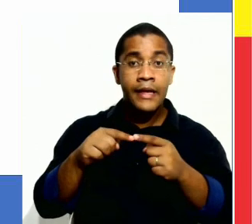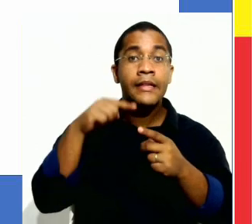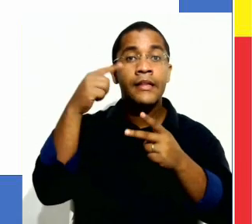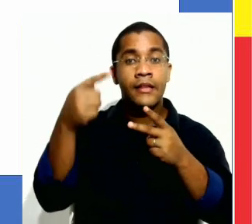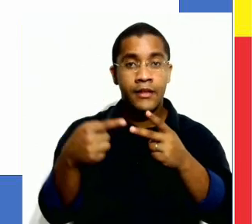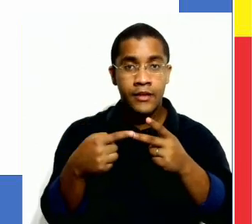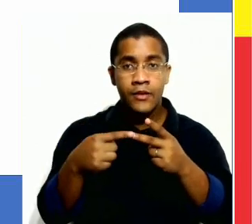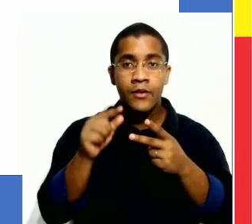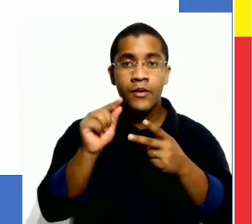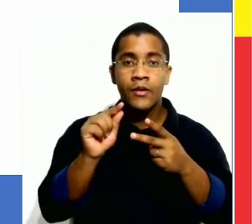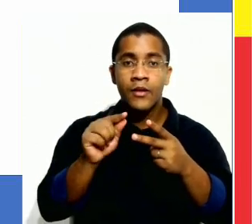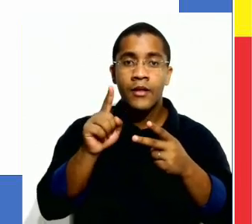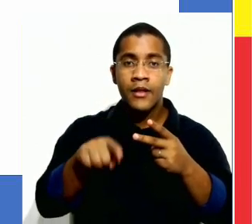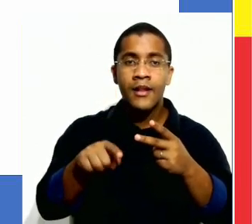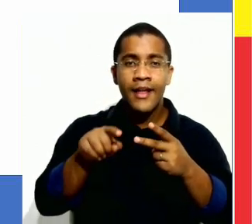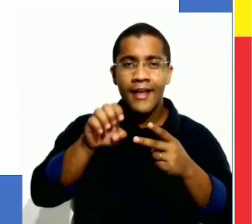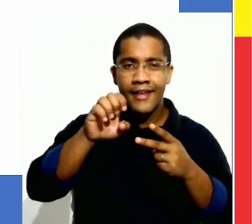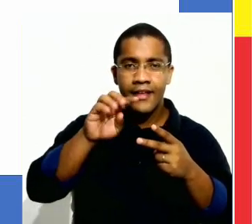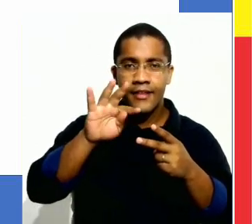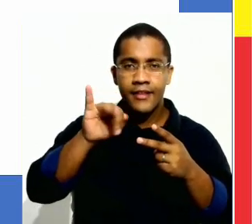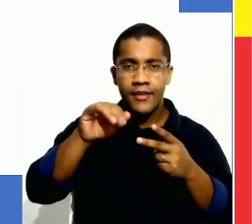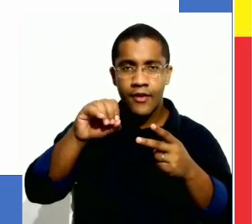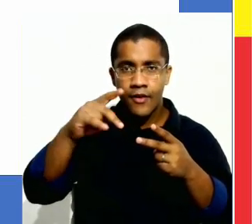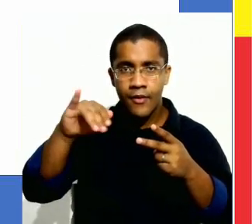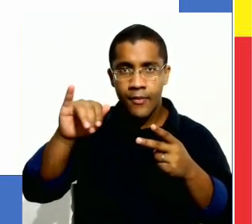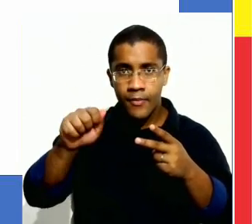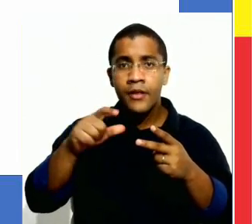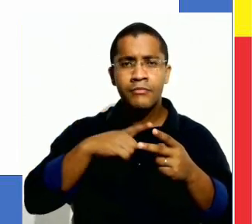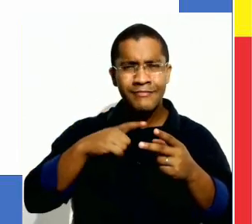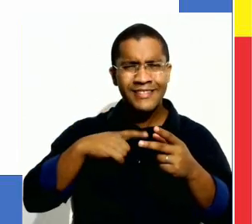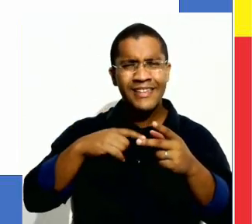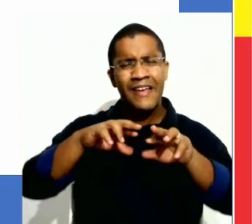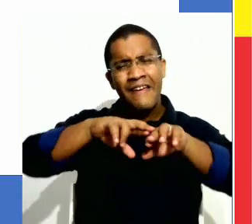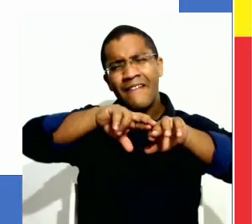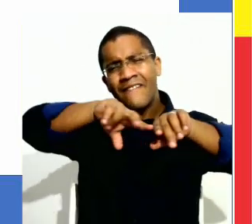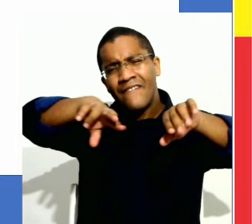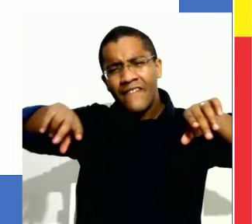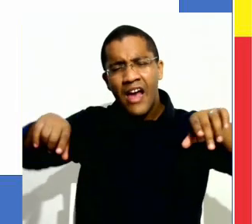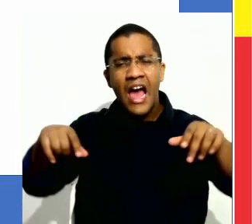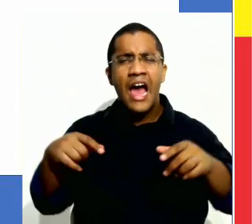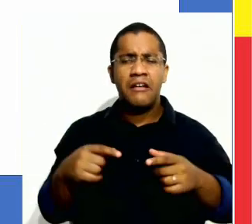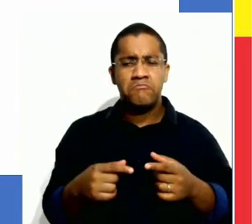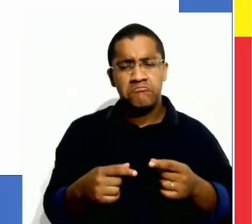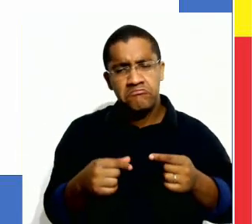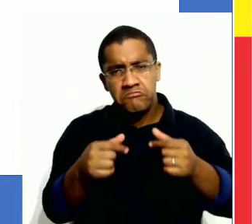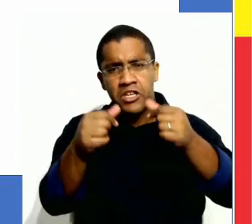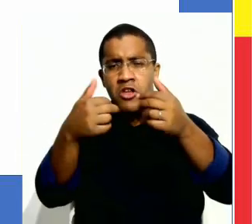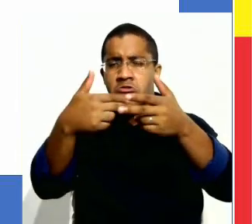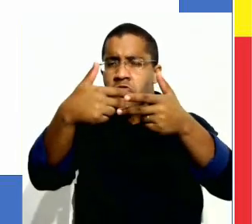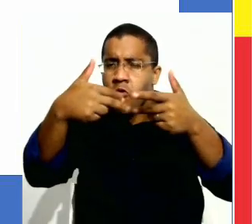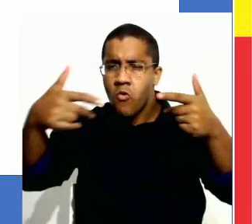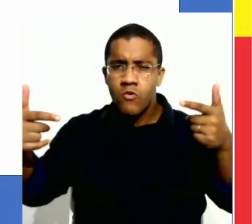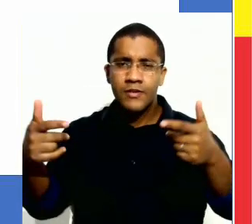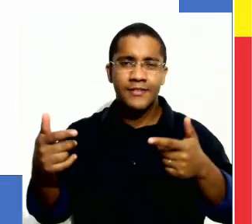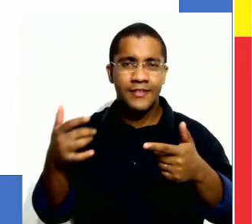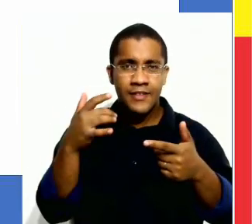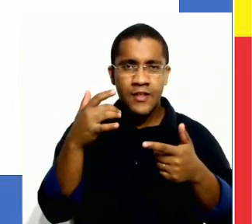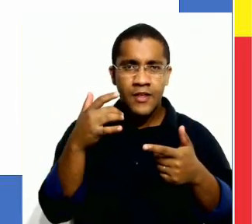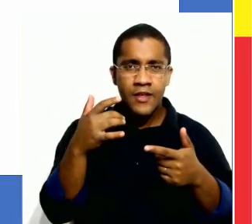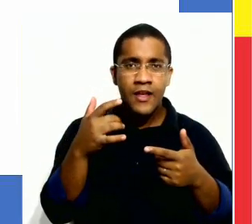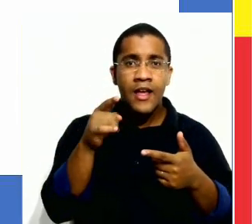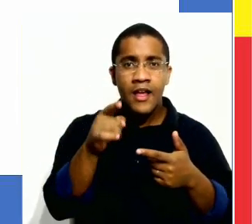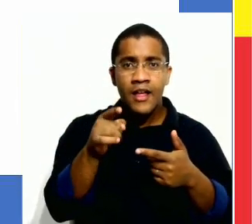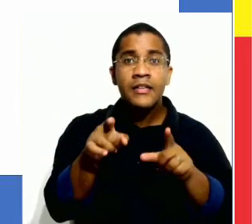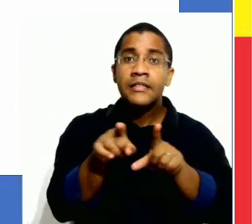Império Etíope deixou uma diversidade de riquezas para a posteridade. A